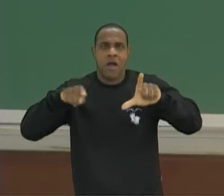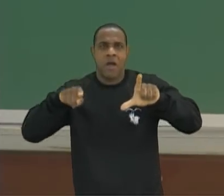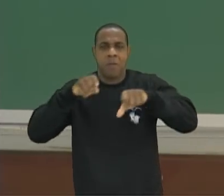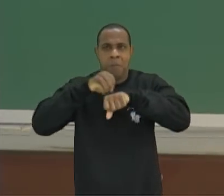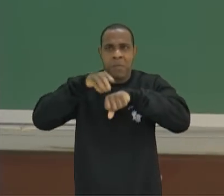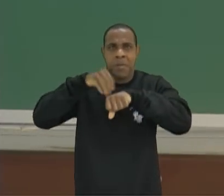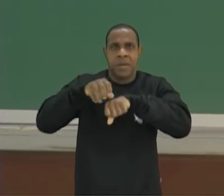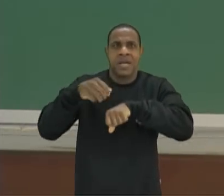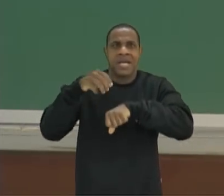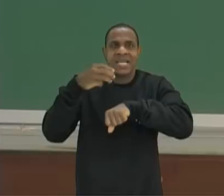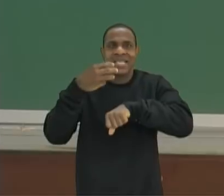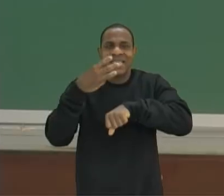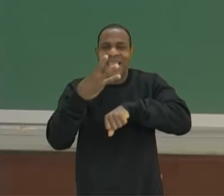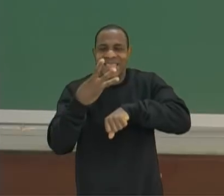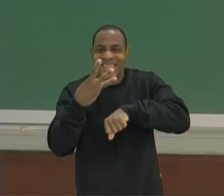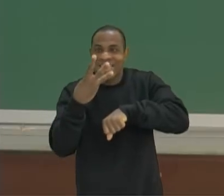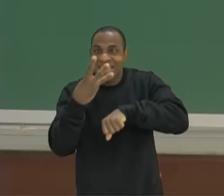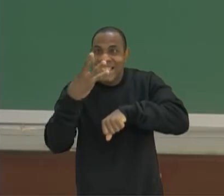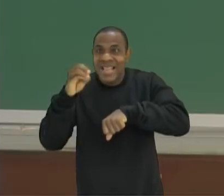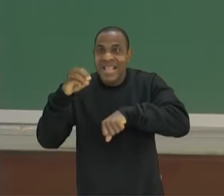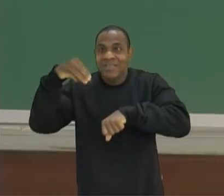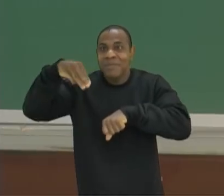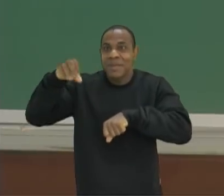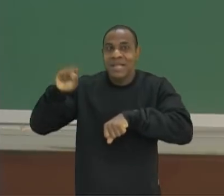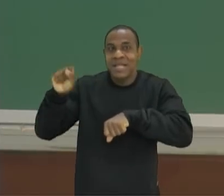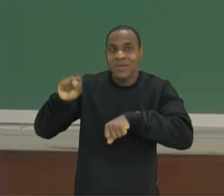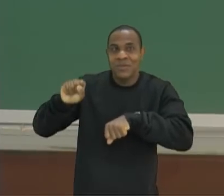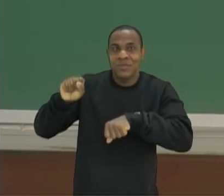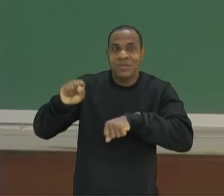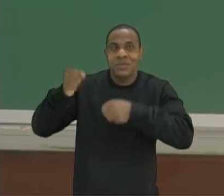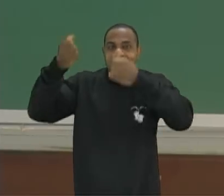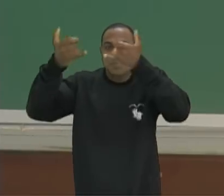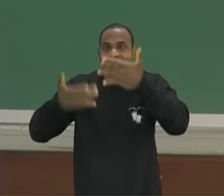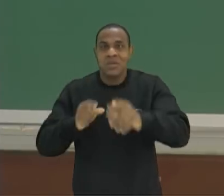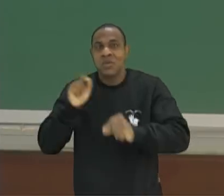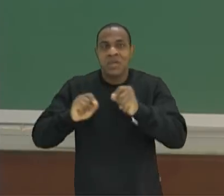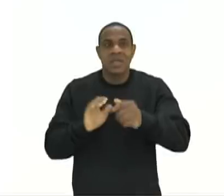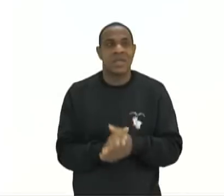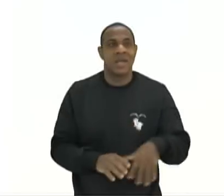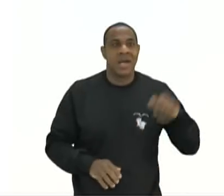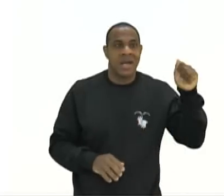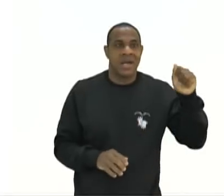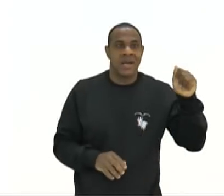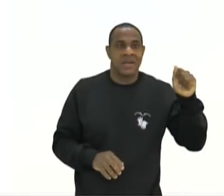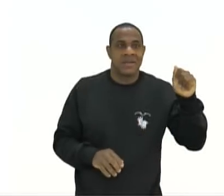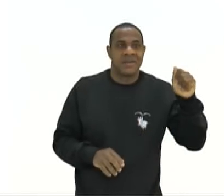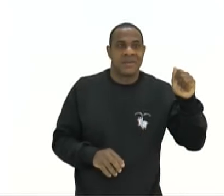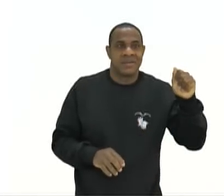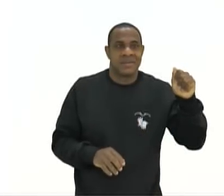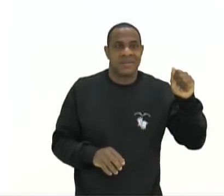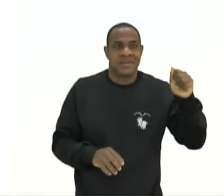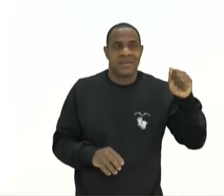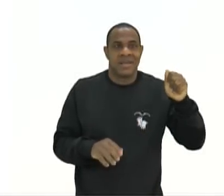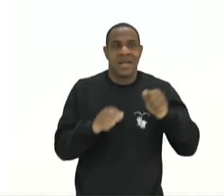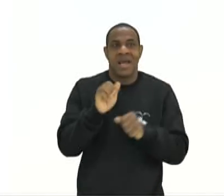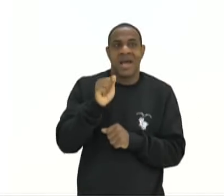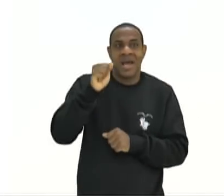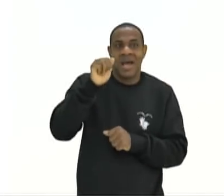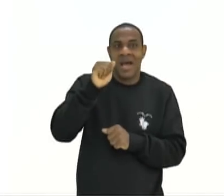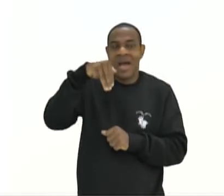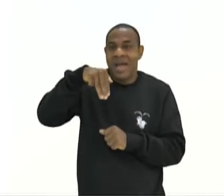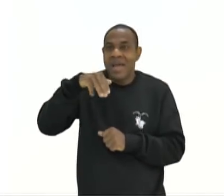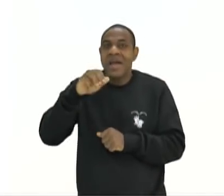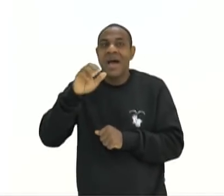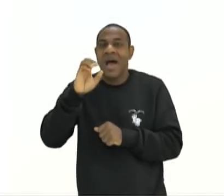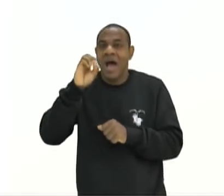de 300 metros por segundo, determine na letra A a amplitude da onda, na letra B o comprimento da onda, na letra C